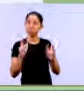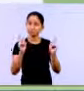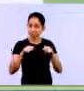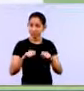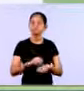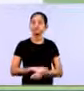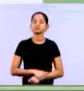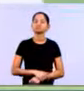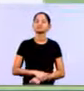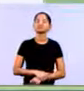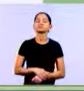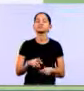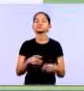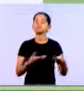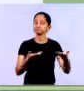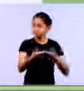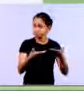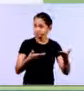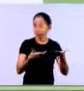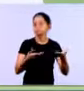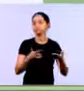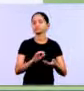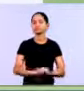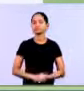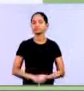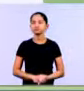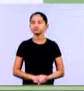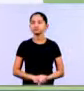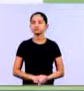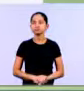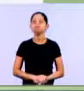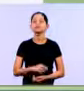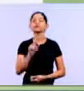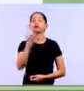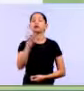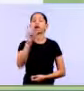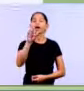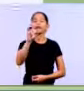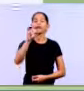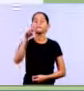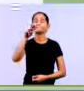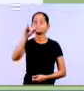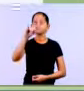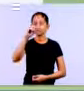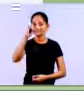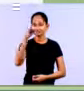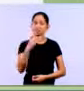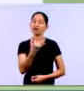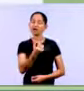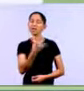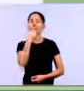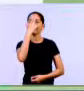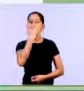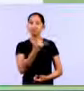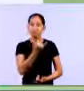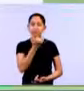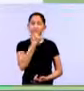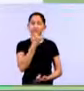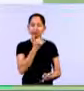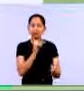e o sujeito passivo. A remissão, quando o Estado perdoa a dívida do